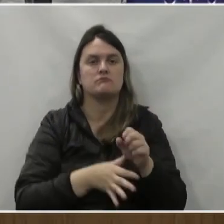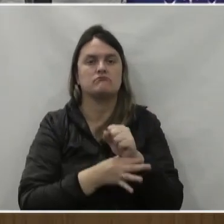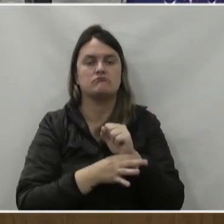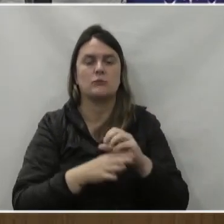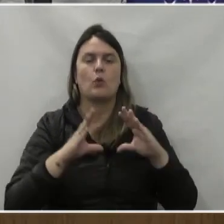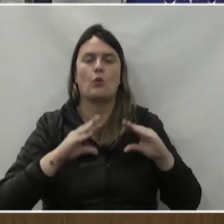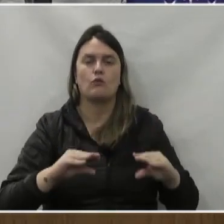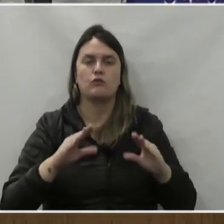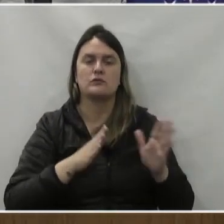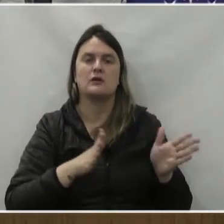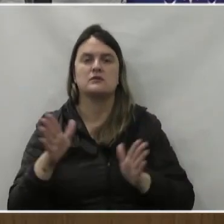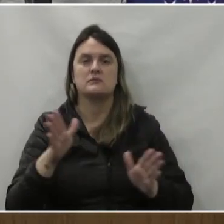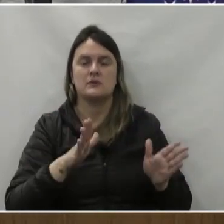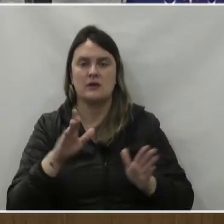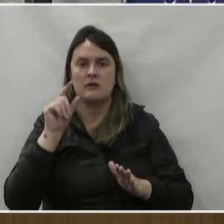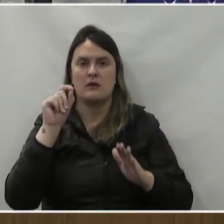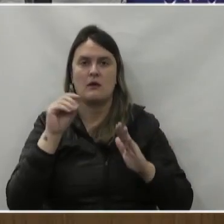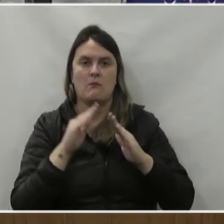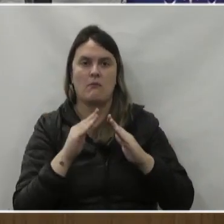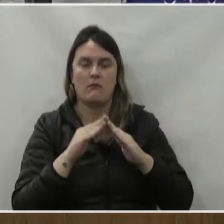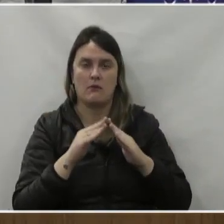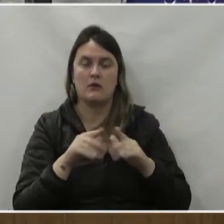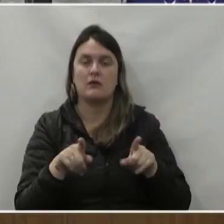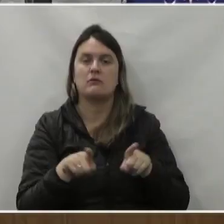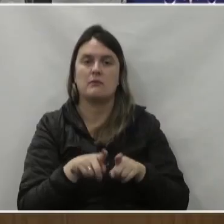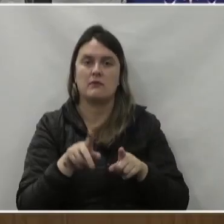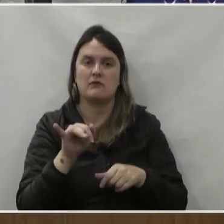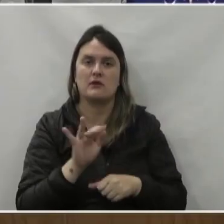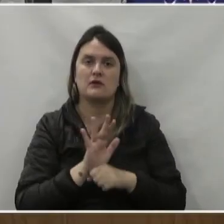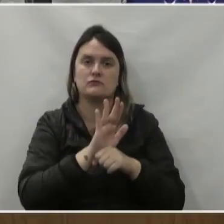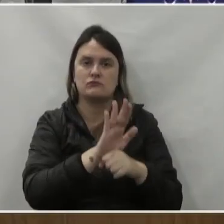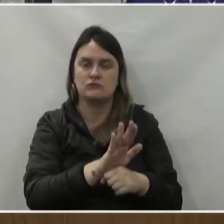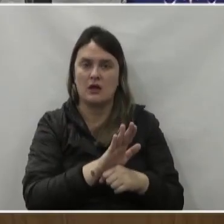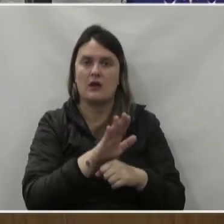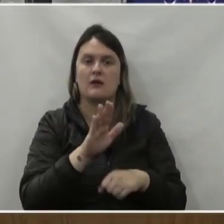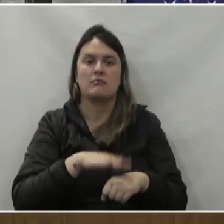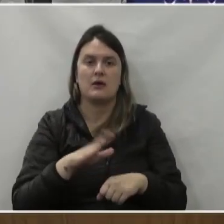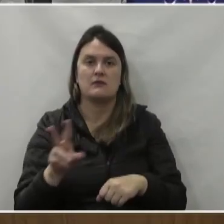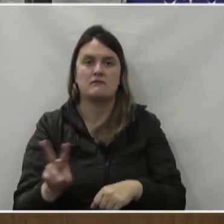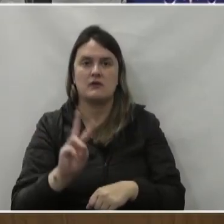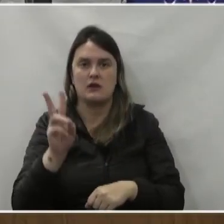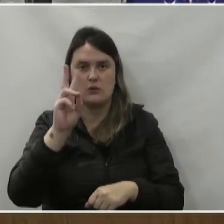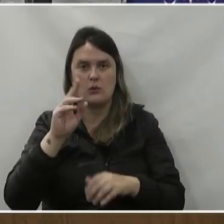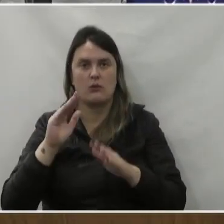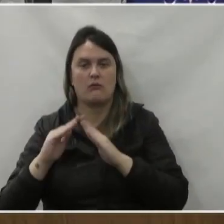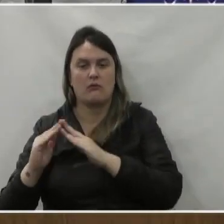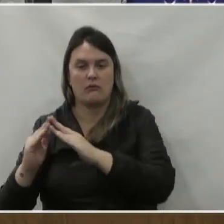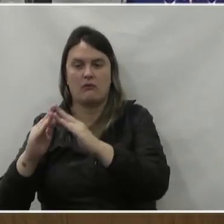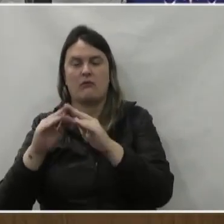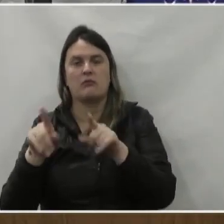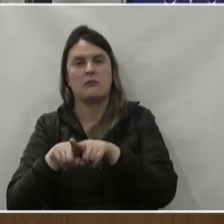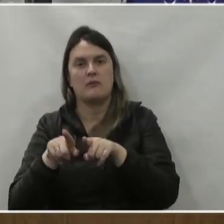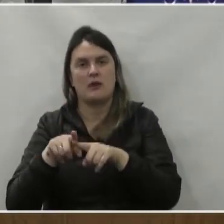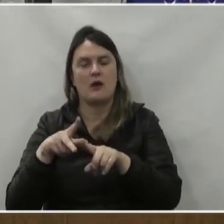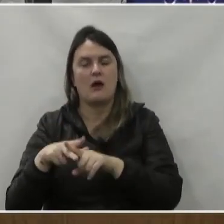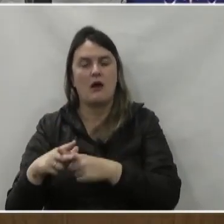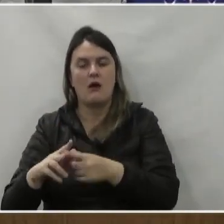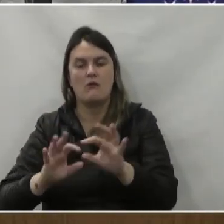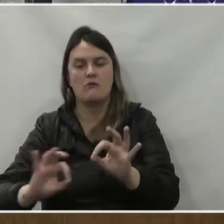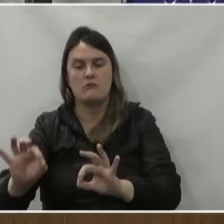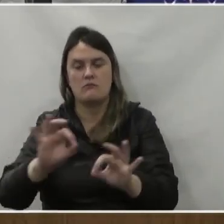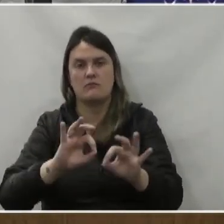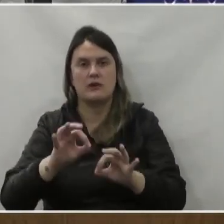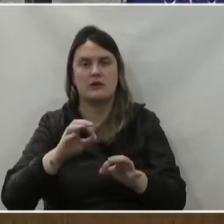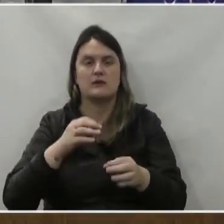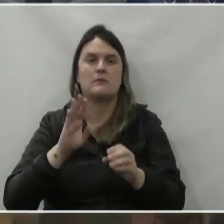e acessibilidade aos moradores, além de contribuir para a valorização das residências e melhorias da infraestrutura urbana